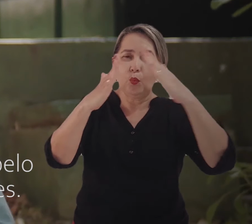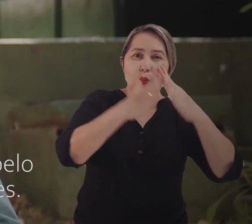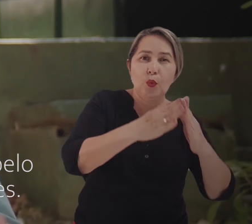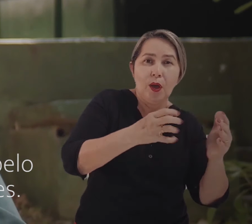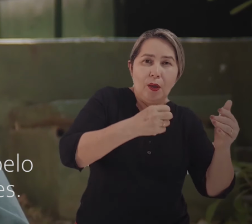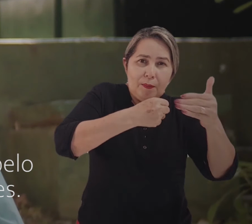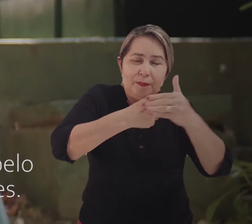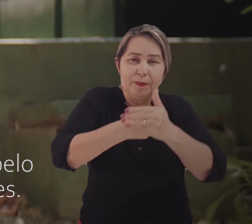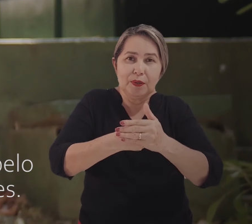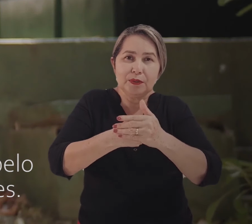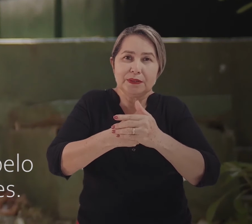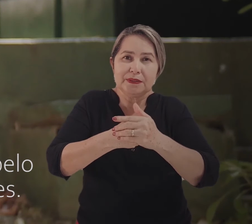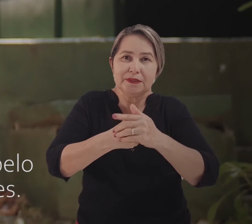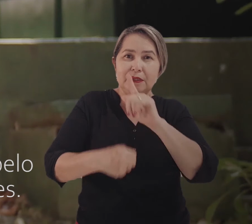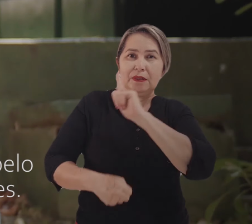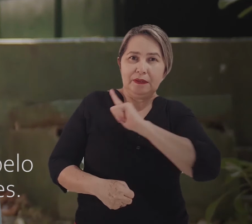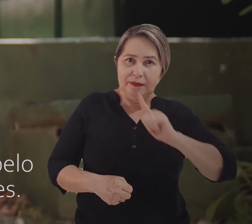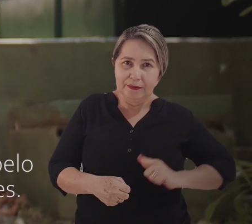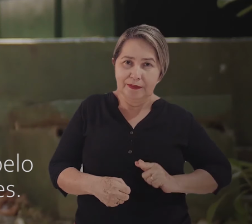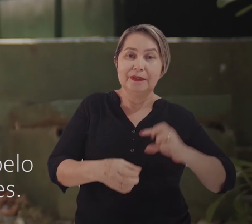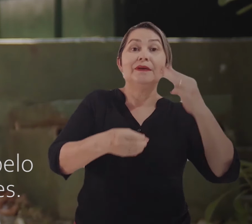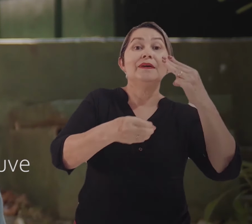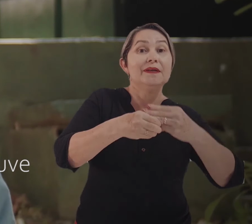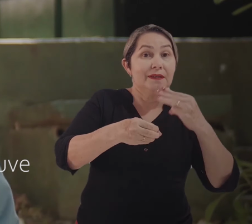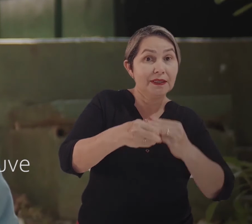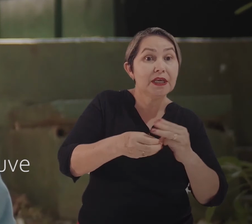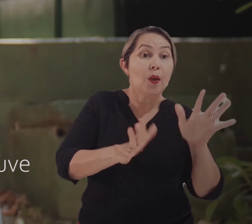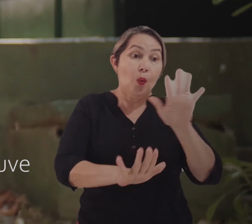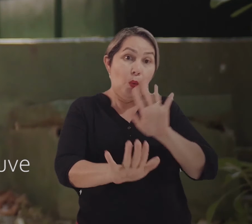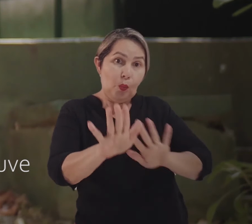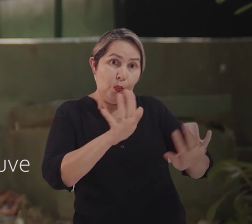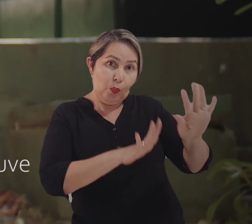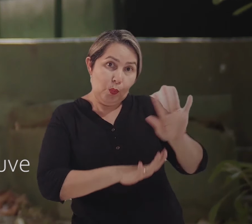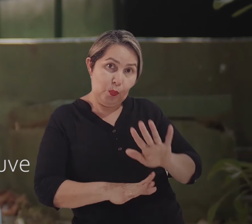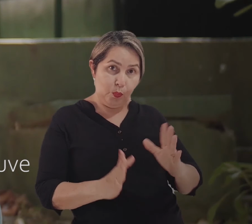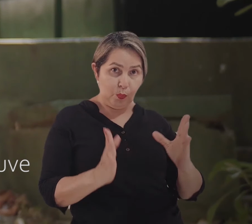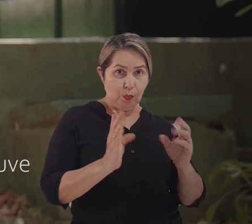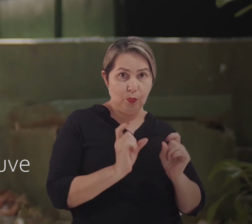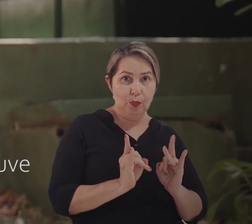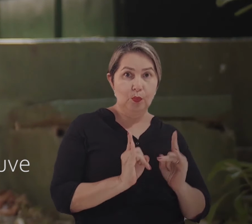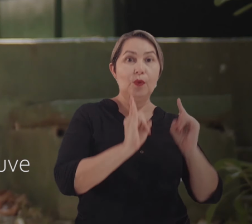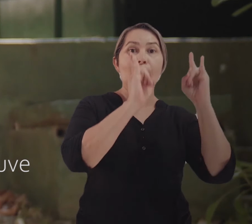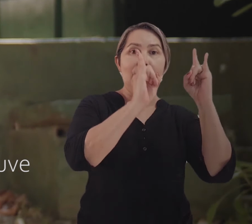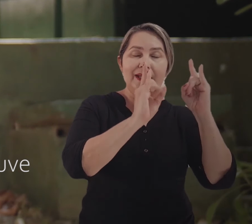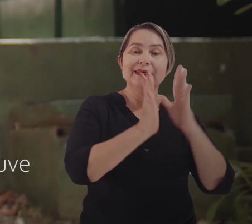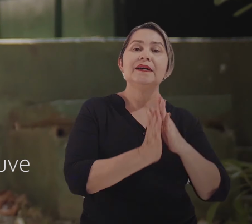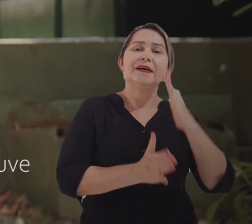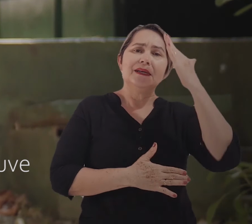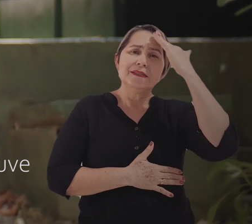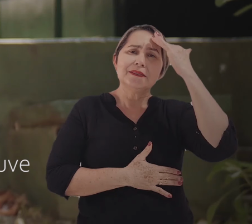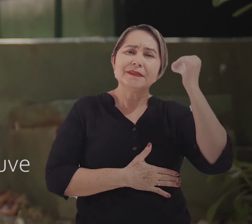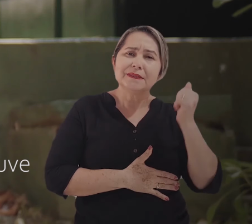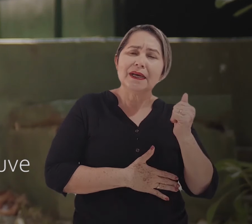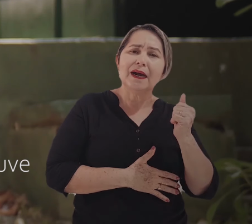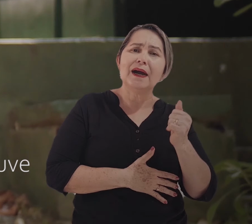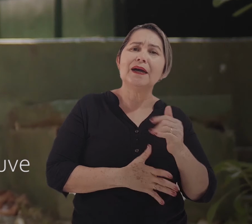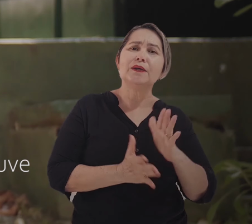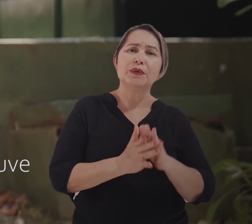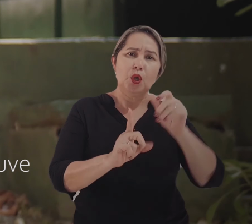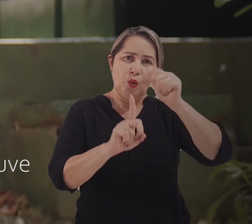municipal e, de alguma forma, têm tomado cuidado com eles. Mas a gente ficou sabendo também recentemente, né, que em